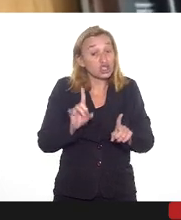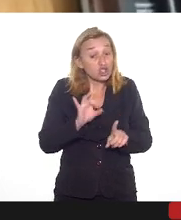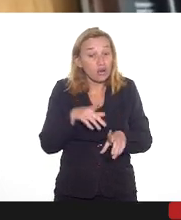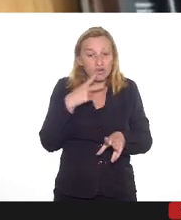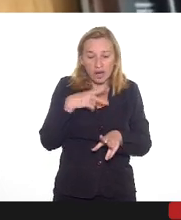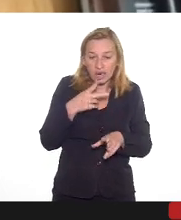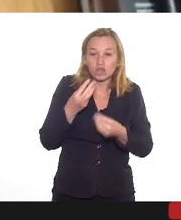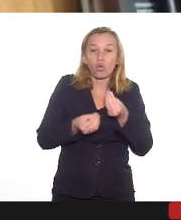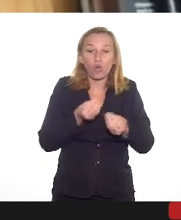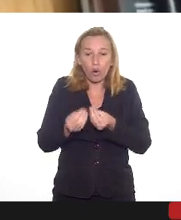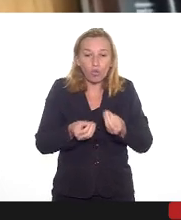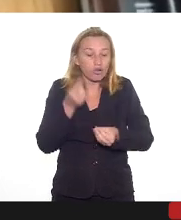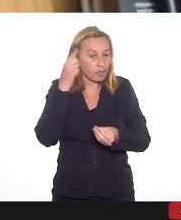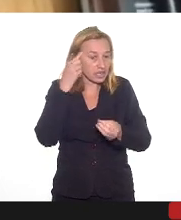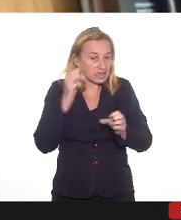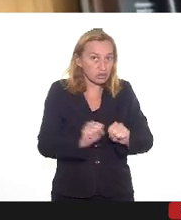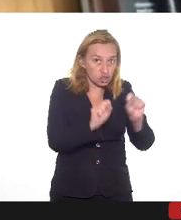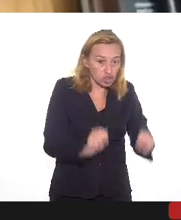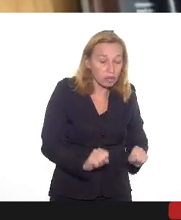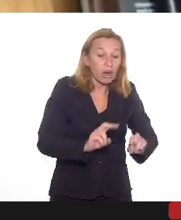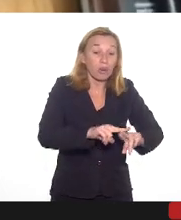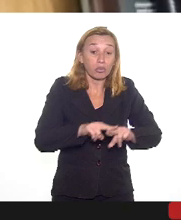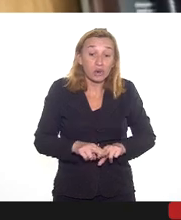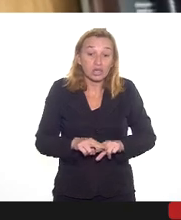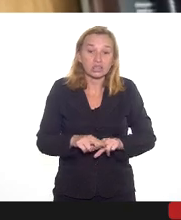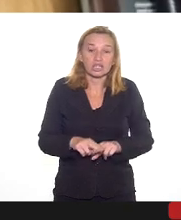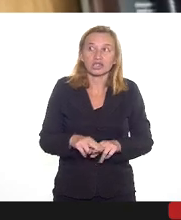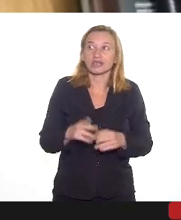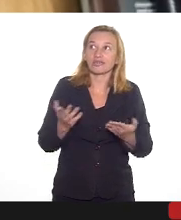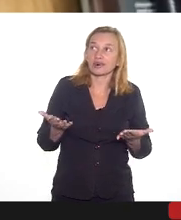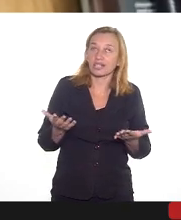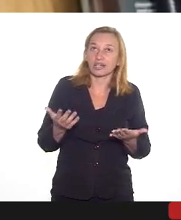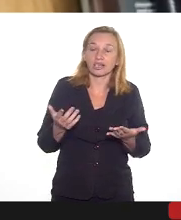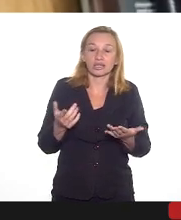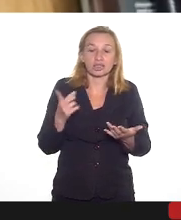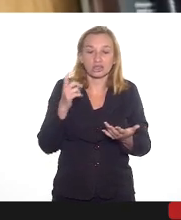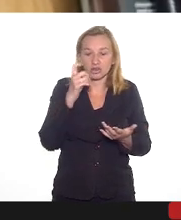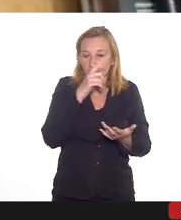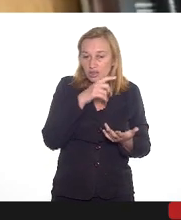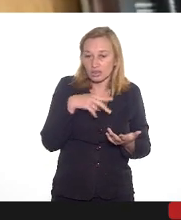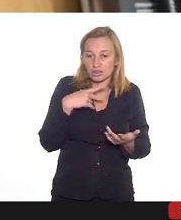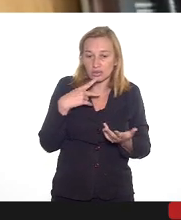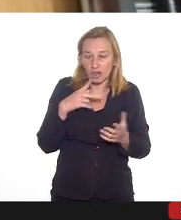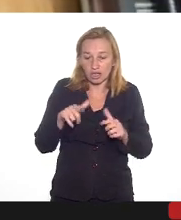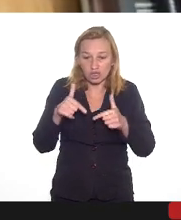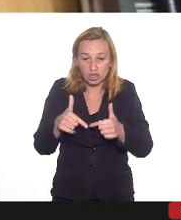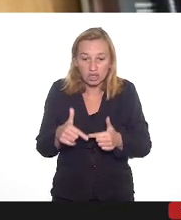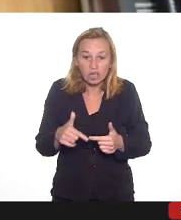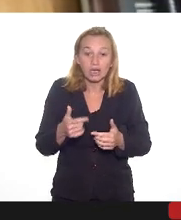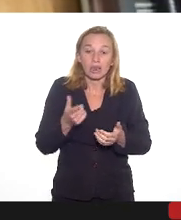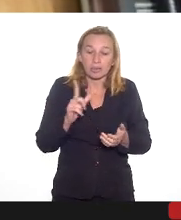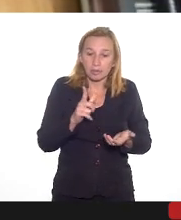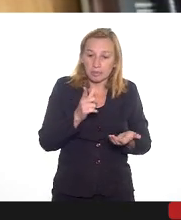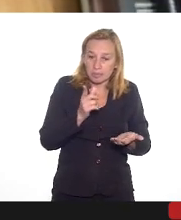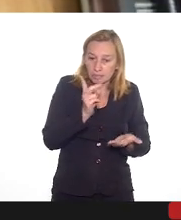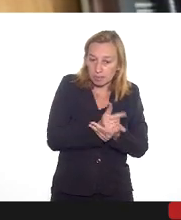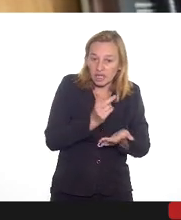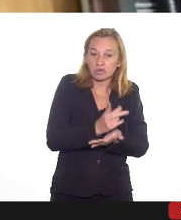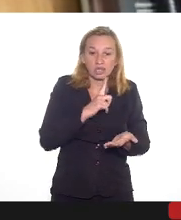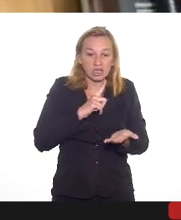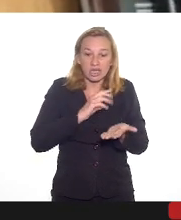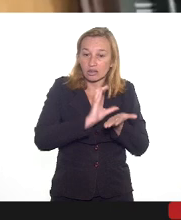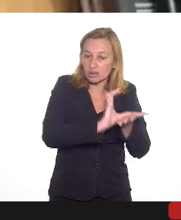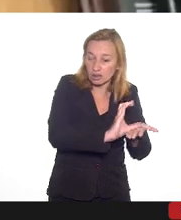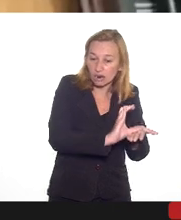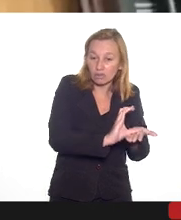o regime foi pensado, infelizmente. Então, por isso que a gente fica em situações como, ainda que haja disponibilidade orçamentária, você continua,